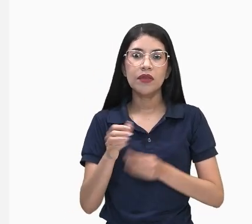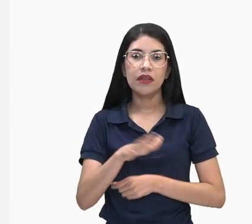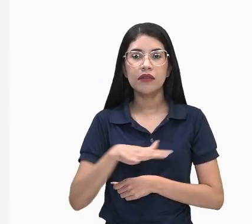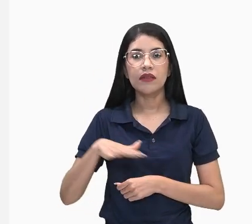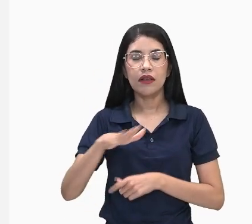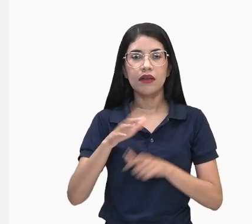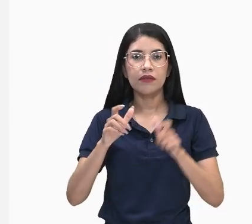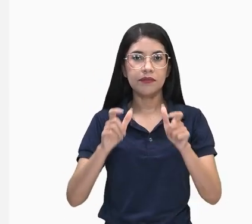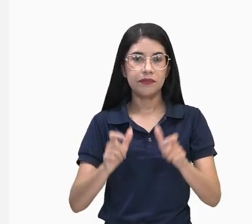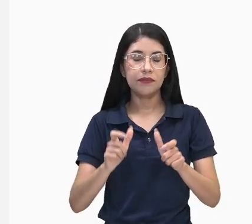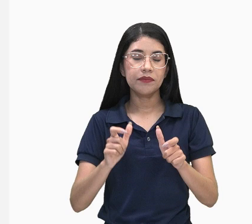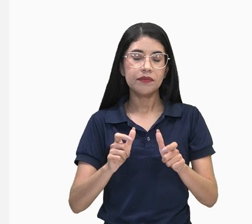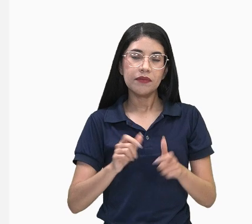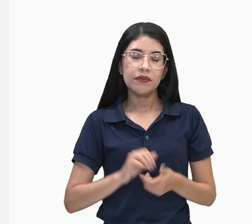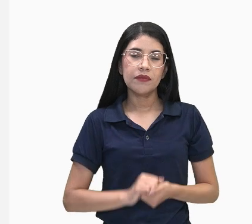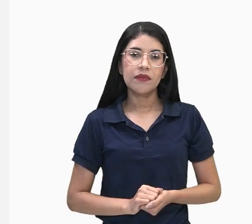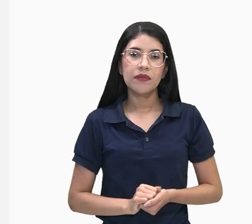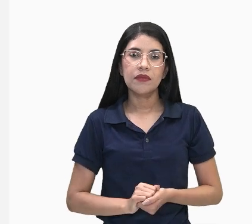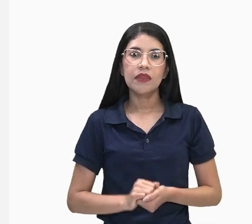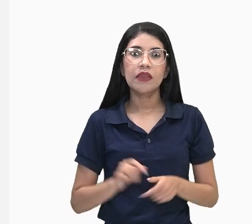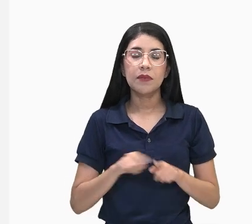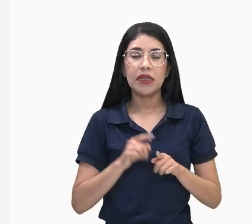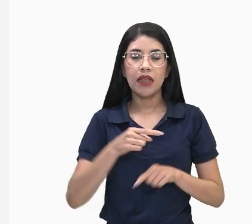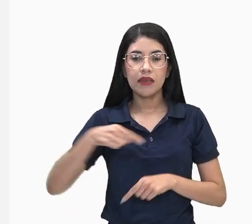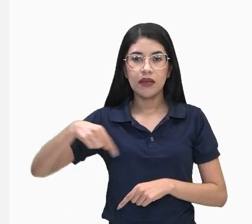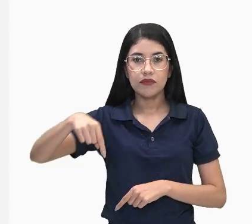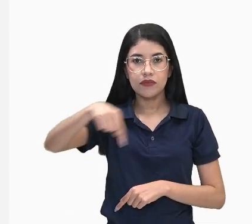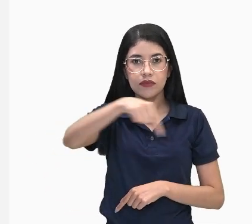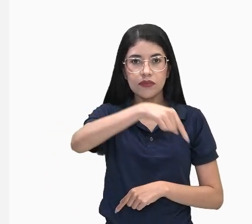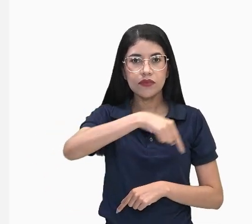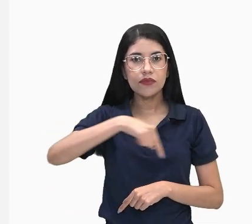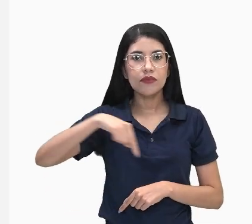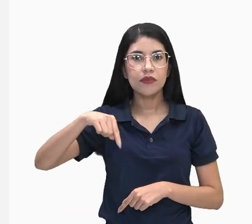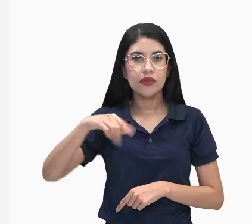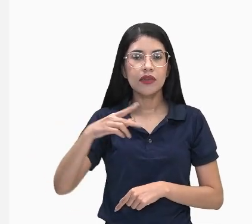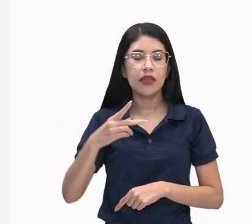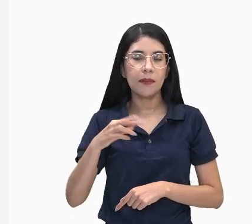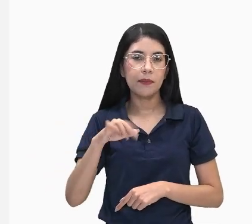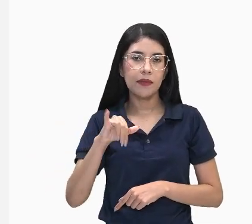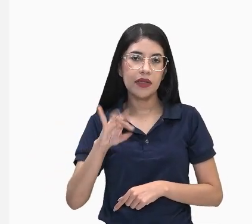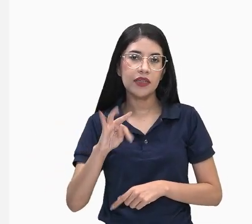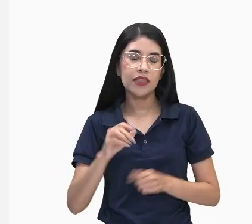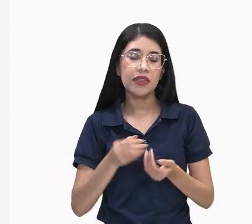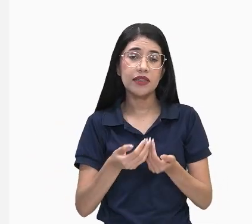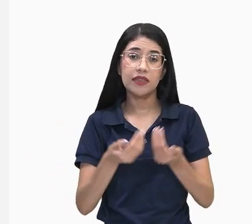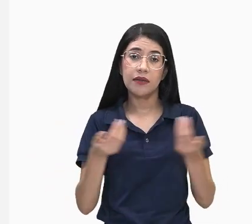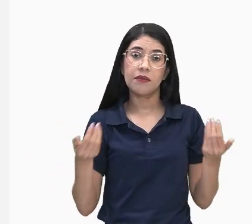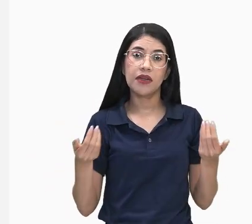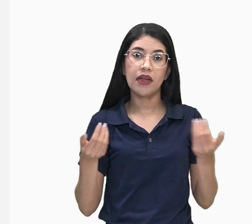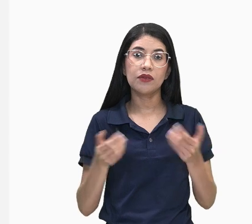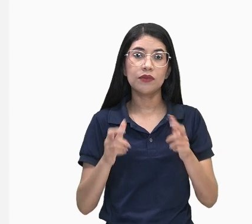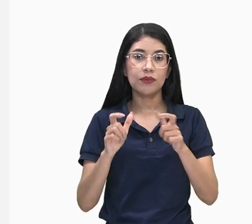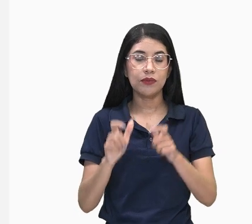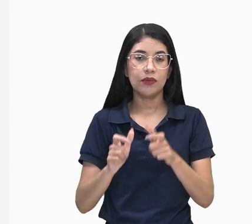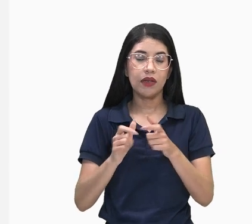ela vai ocorrer ali na pista de corrida e lançamento, né? Vai ser um espaço separado ali.